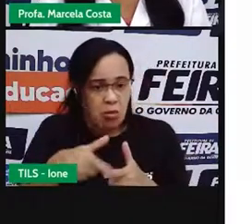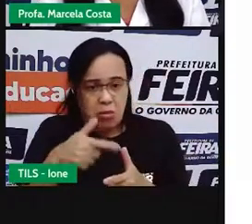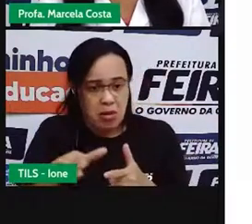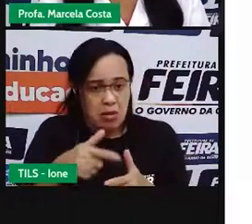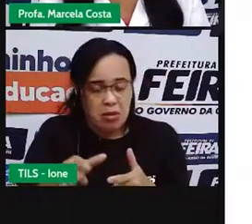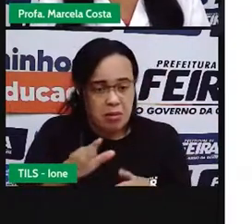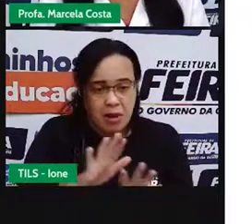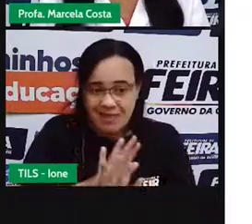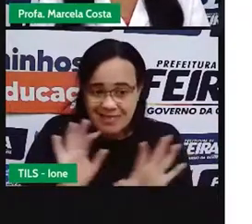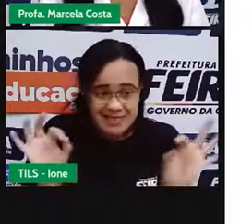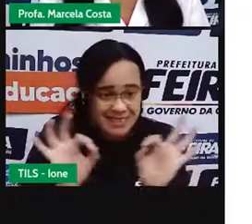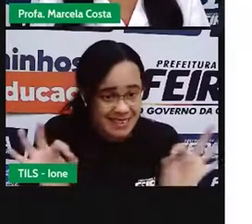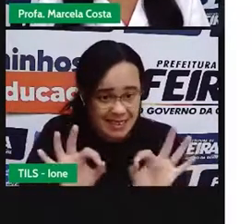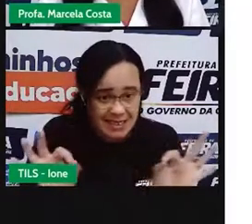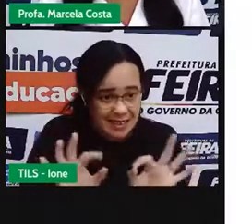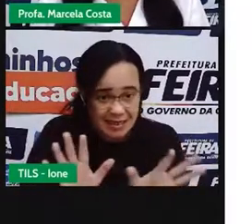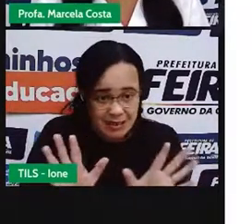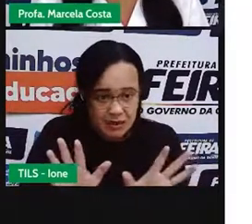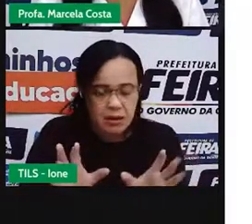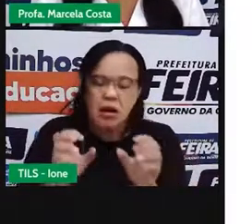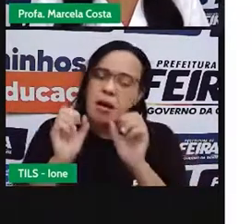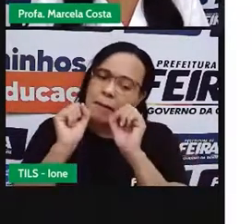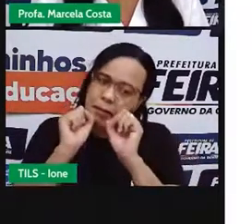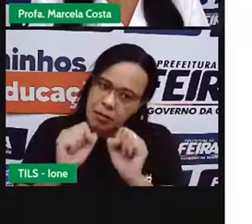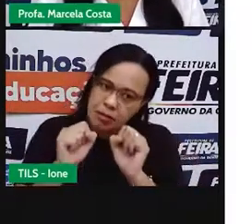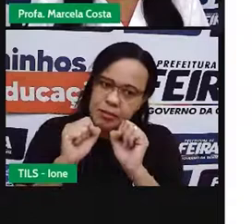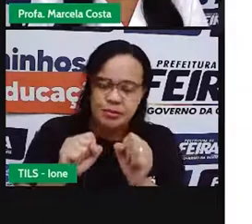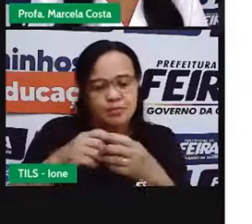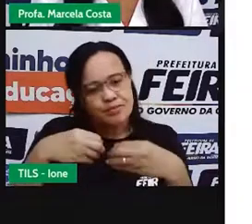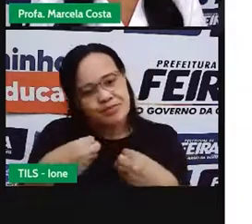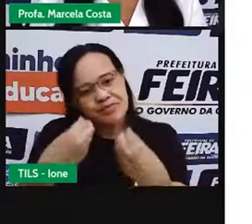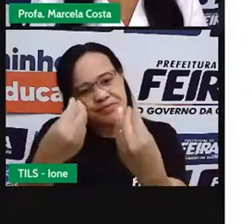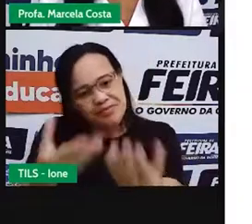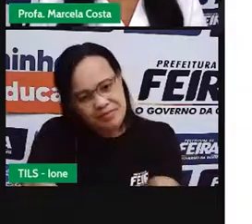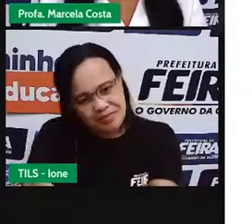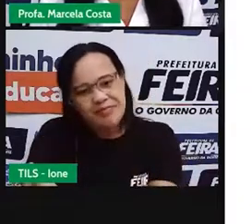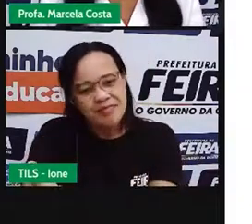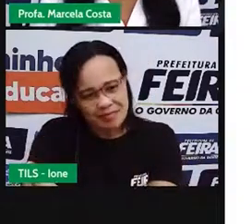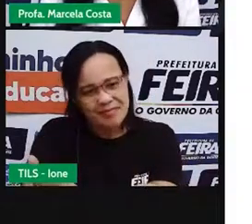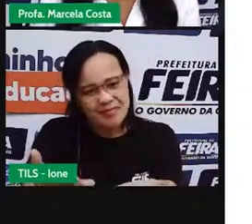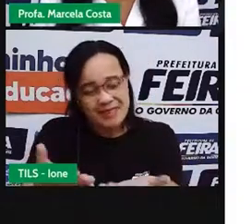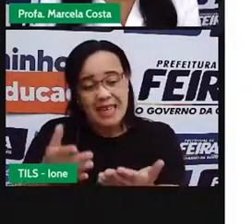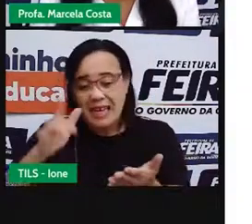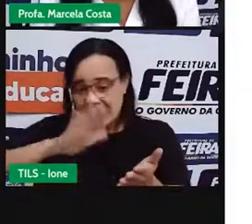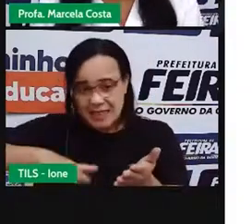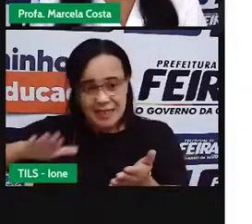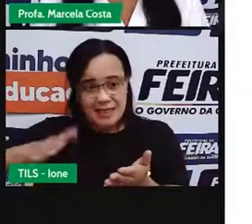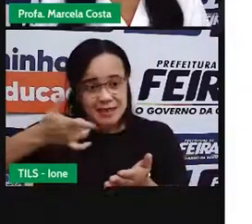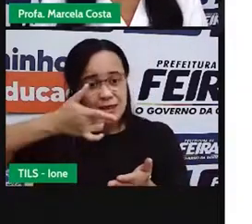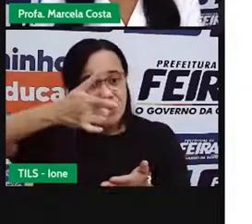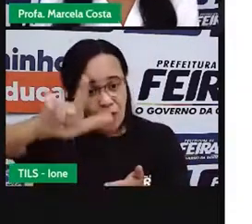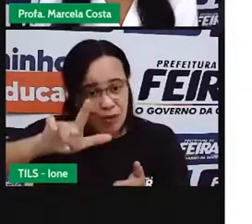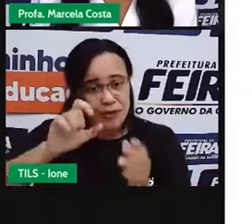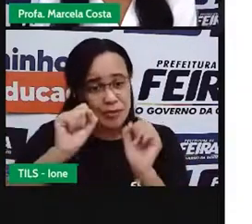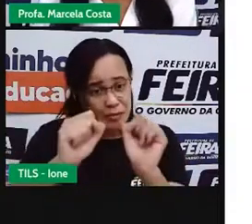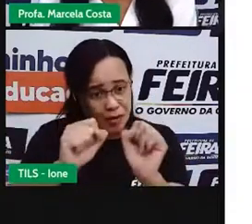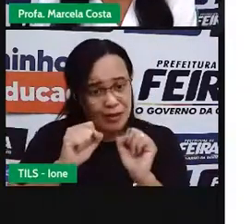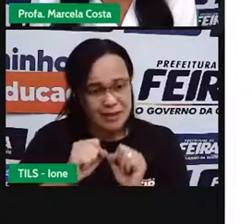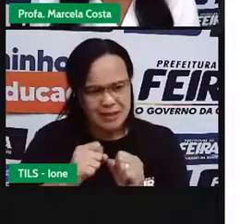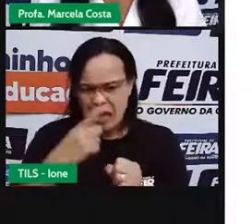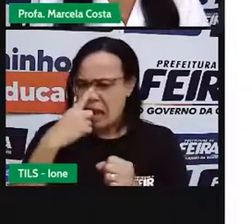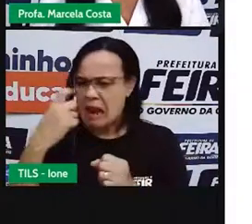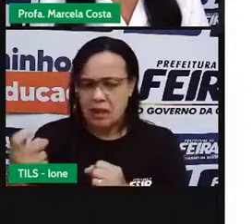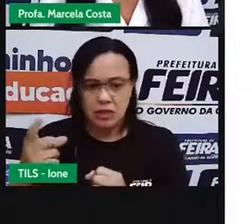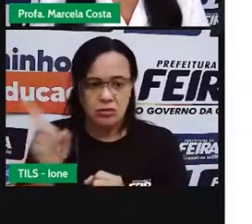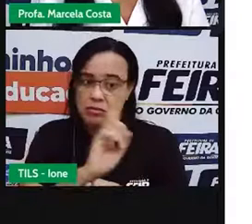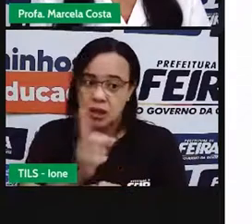defeito, você pode doar para uma outra pessoa, ao invés de jogar fora, ao invés de jogar no